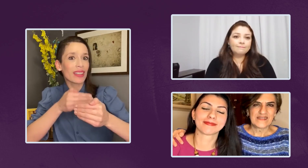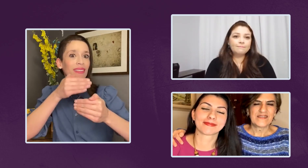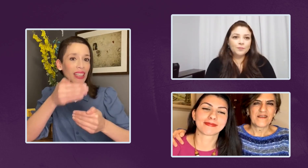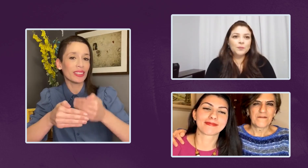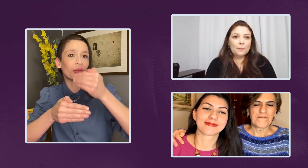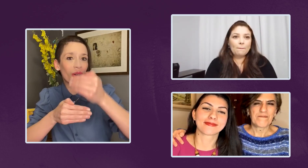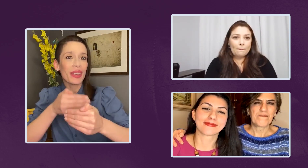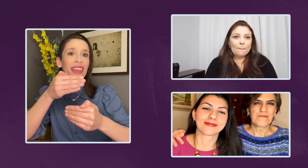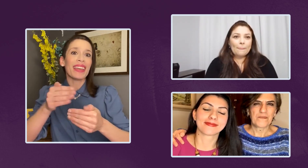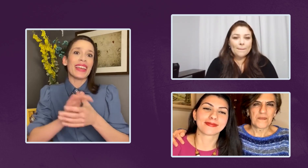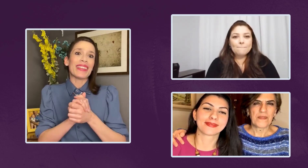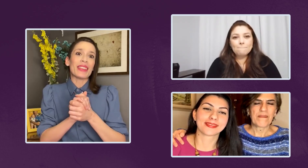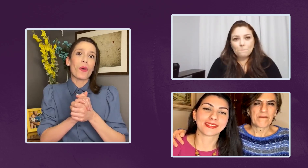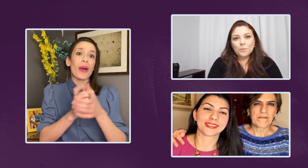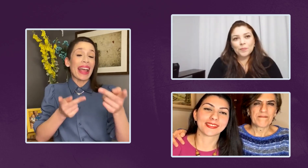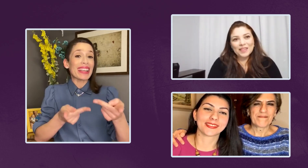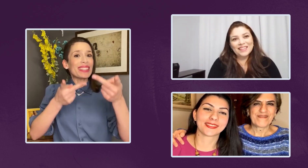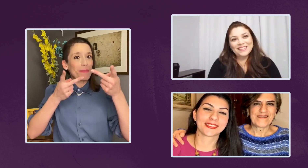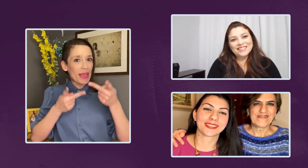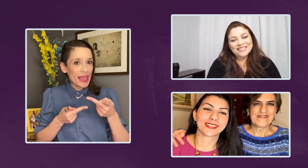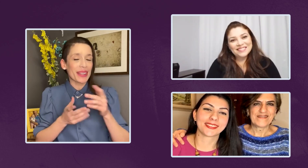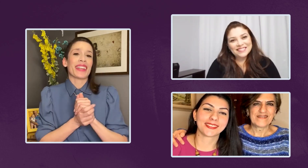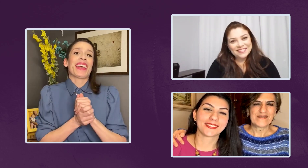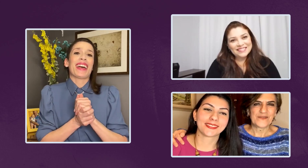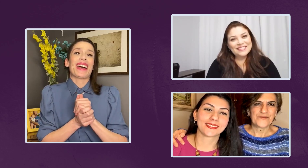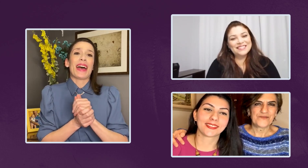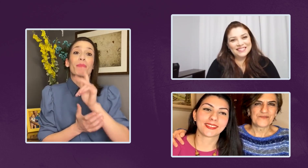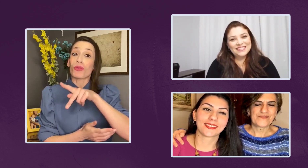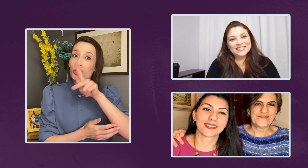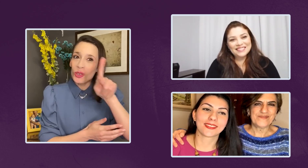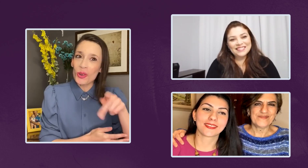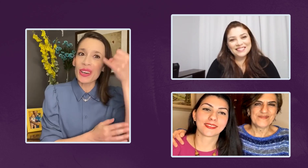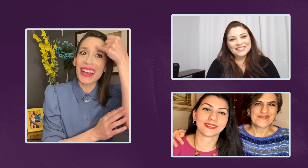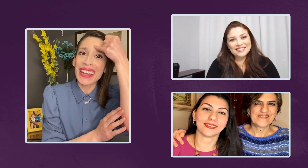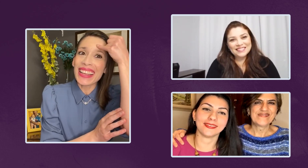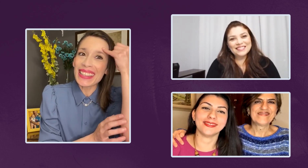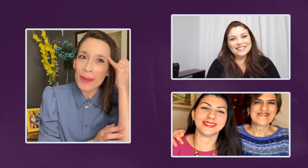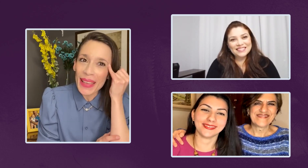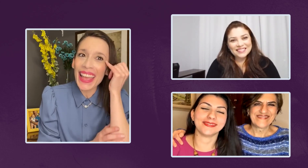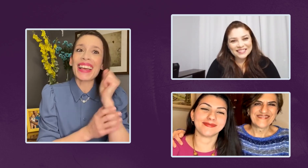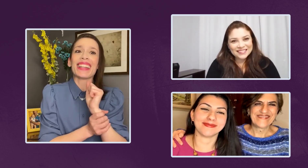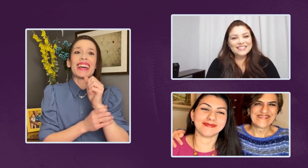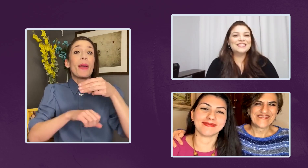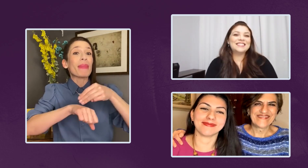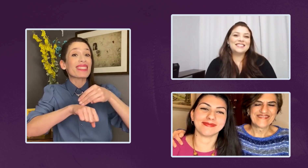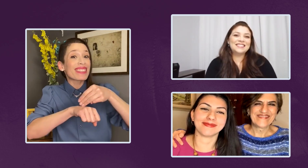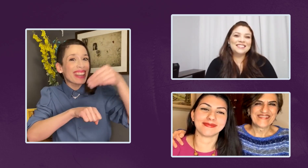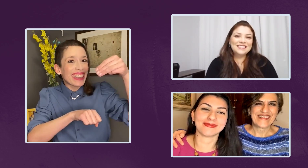irmos andando. Então, receber a professora